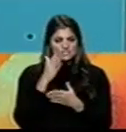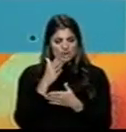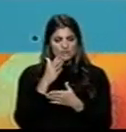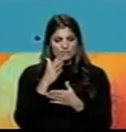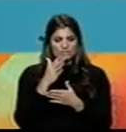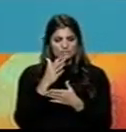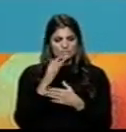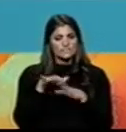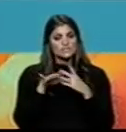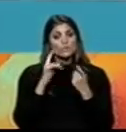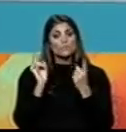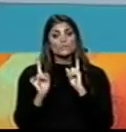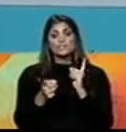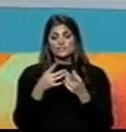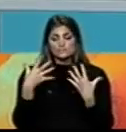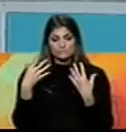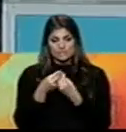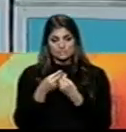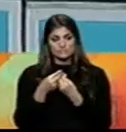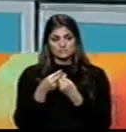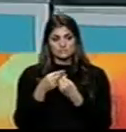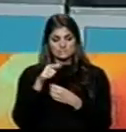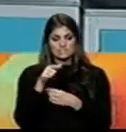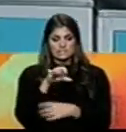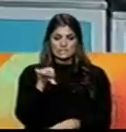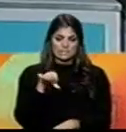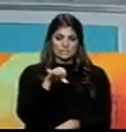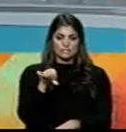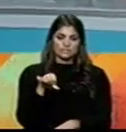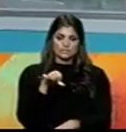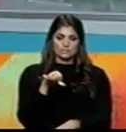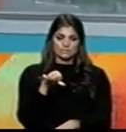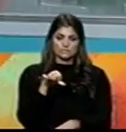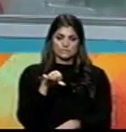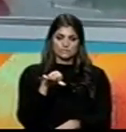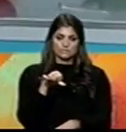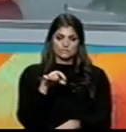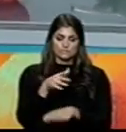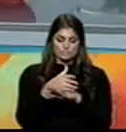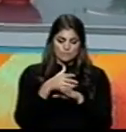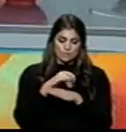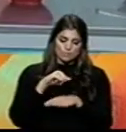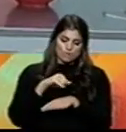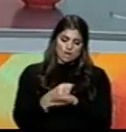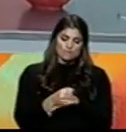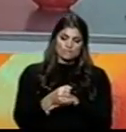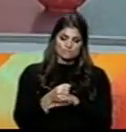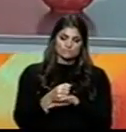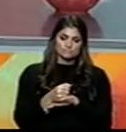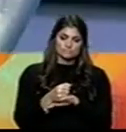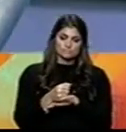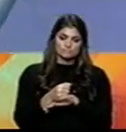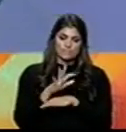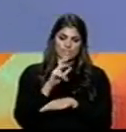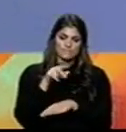fazer... Vamos juntar este líquido, portanto, os ingredientes líquidos, aqui no centro do buraquinho que abrimos. Sim, da